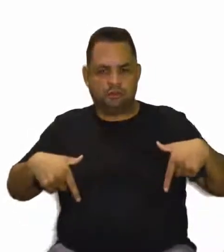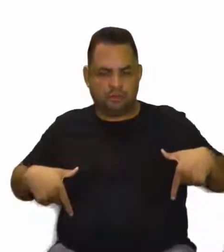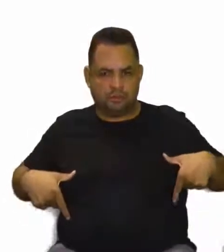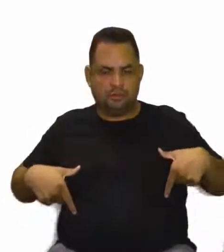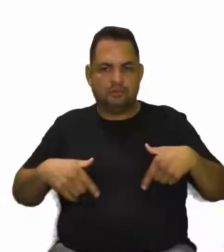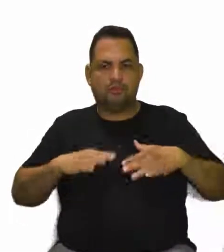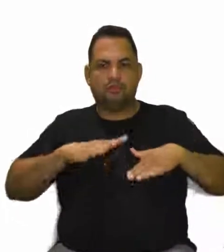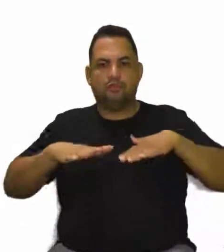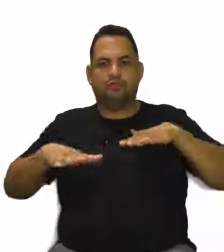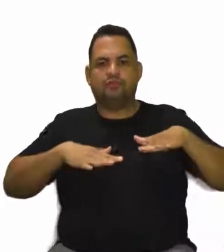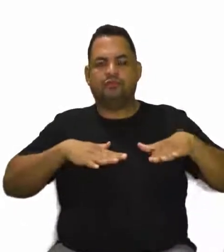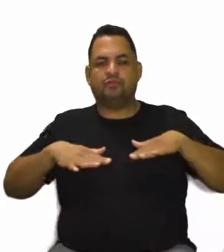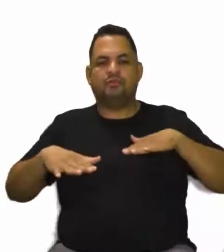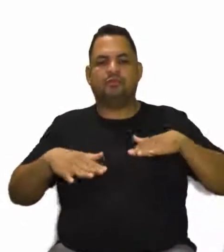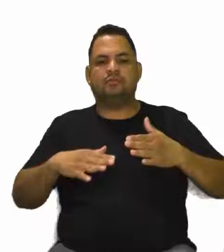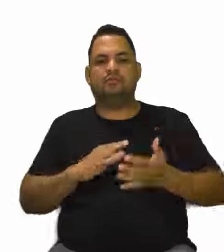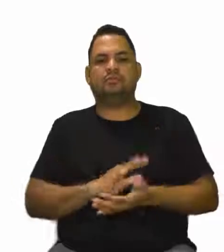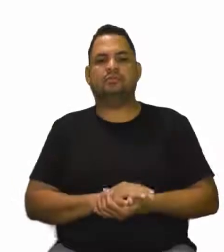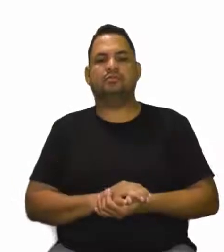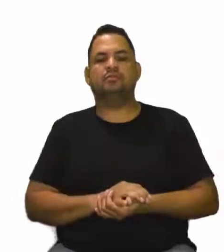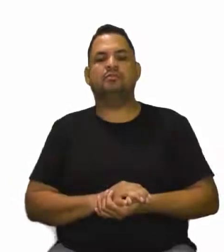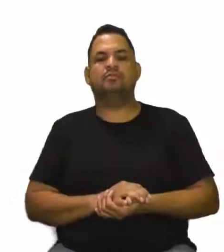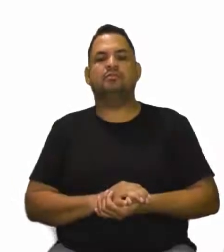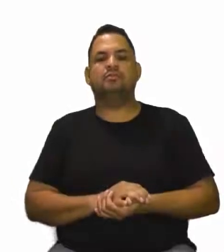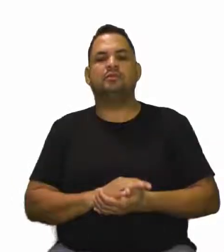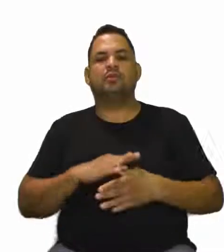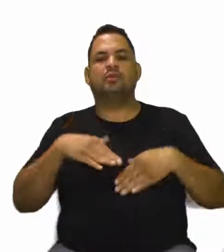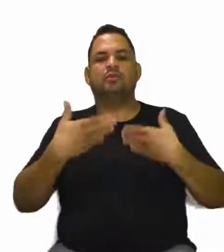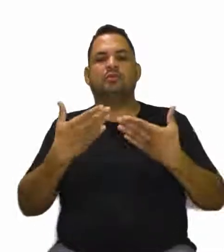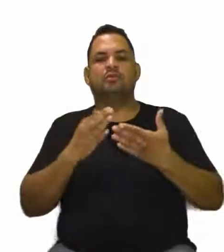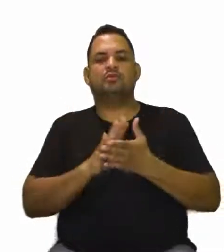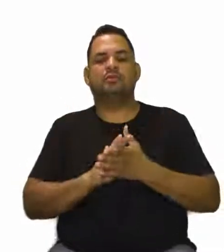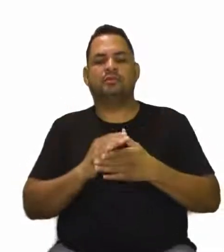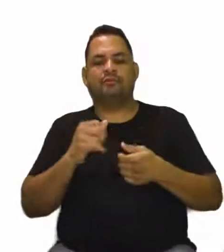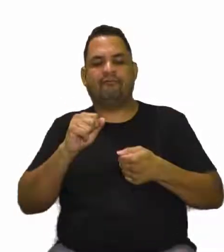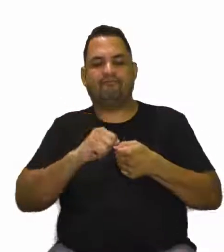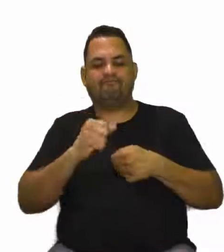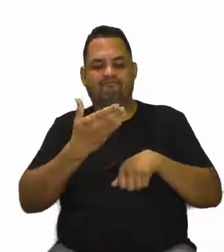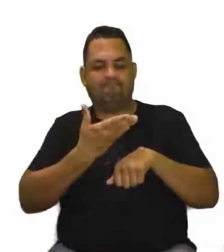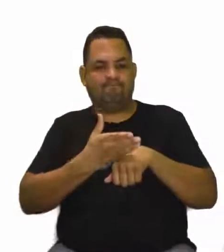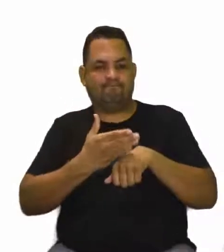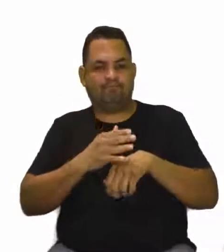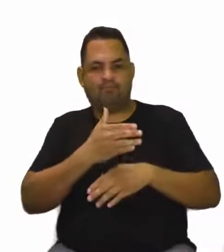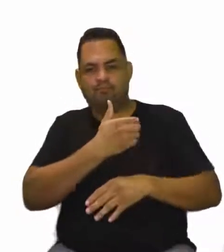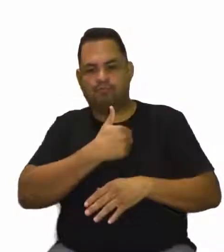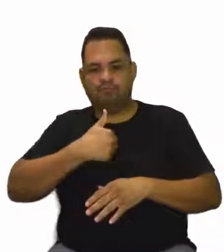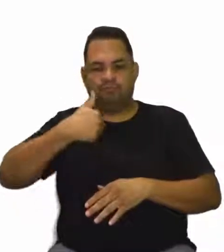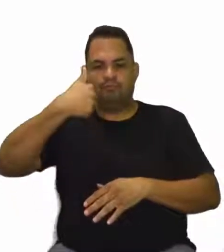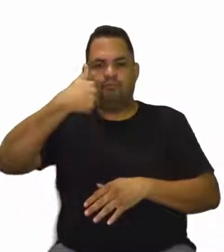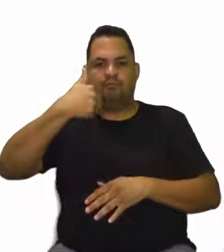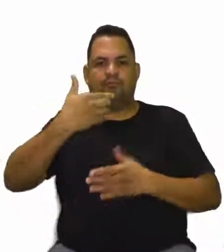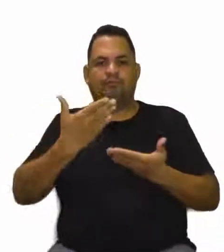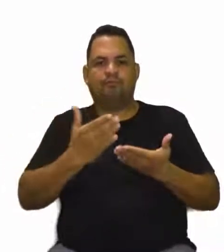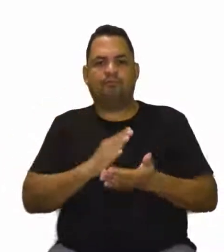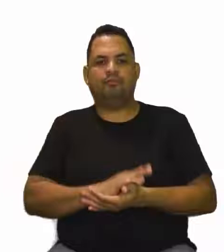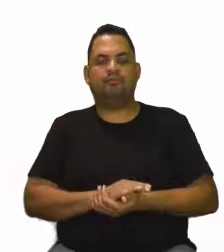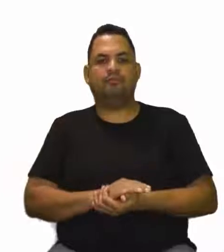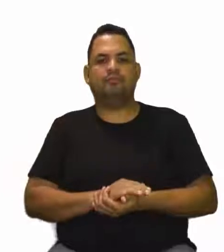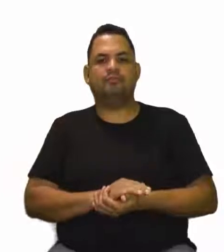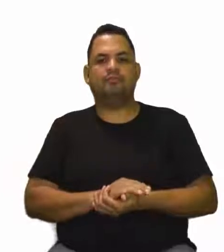parte todos os nossos movimentos. Então, quando a gente vai fazer um exercício, o primeiro passo